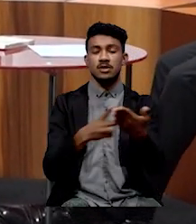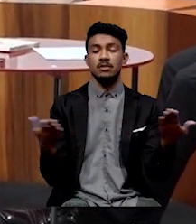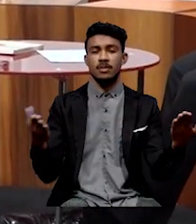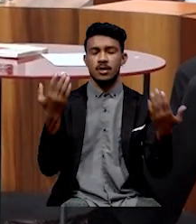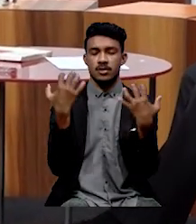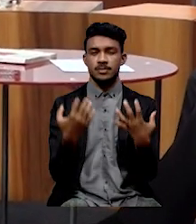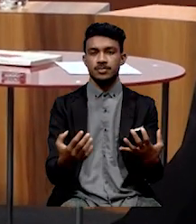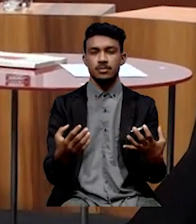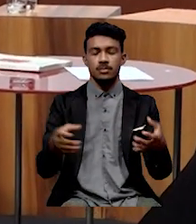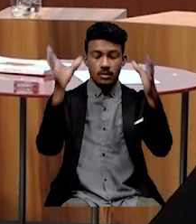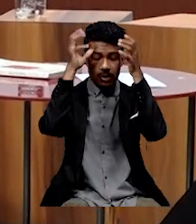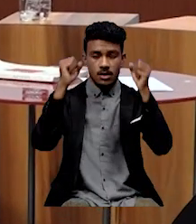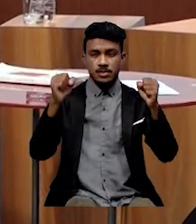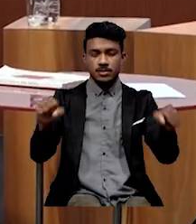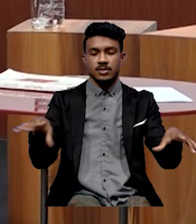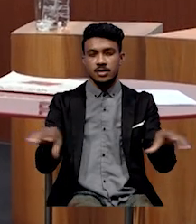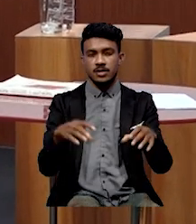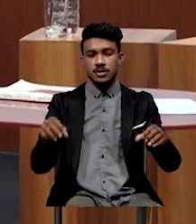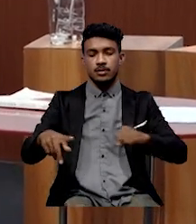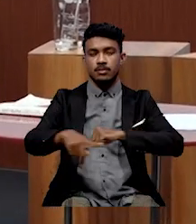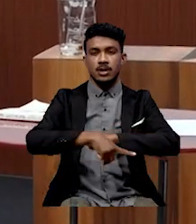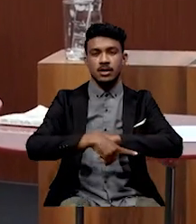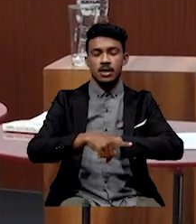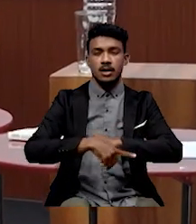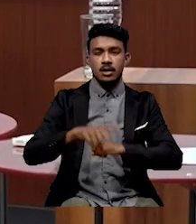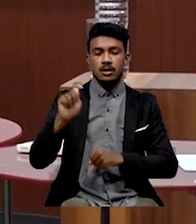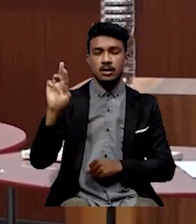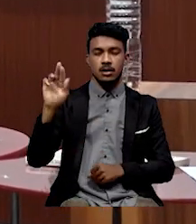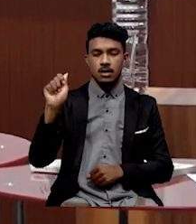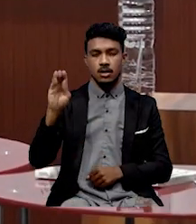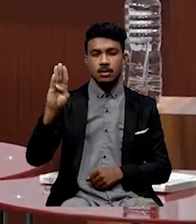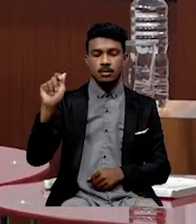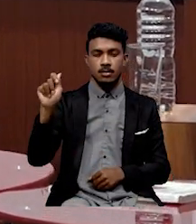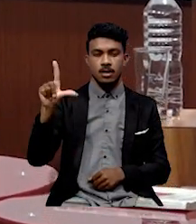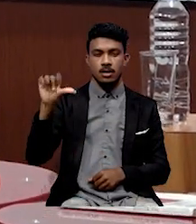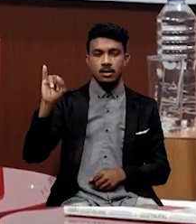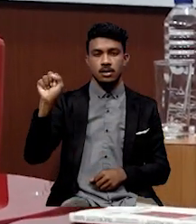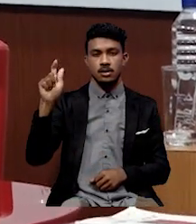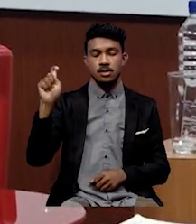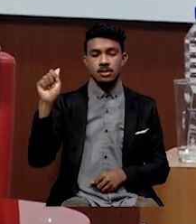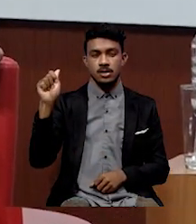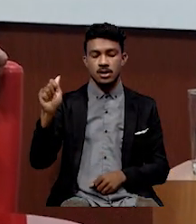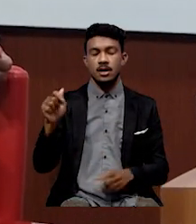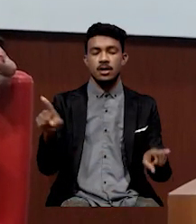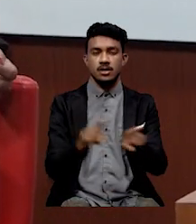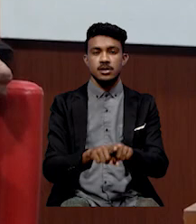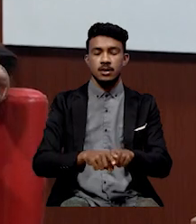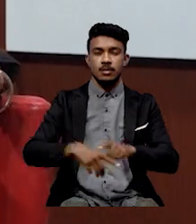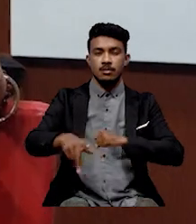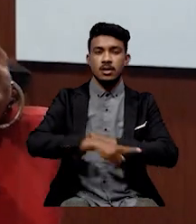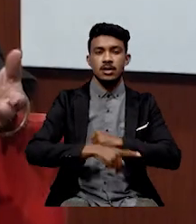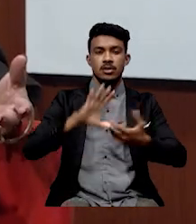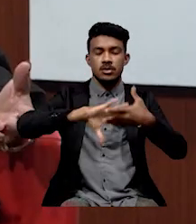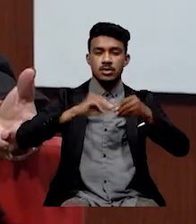Partido Trabalhista ne garante, Partido Trabalhista se la la con ia palco política no dar partido histórico. Tamba ne